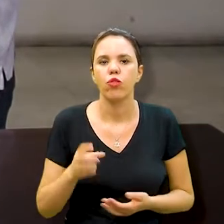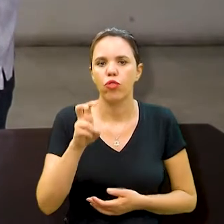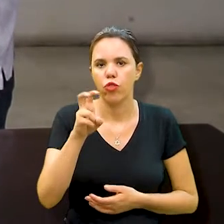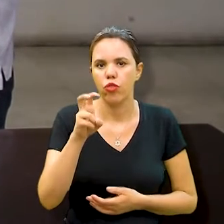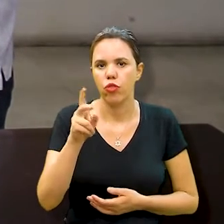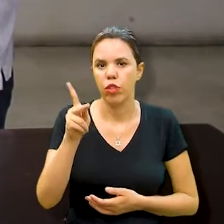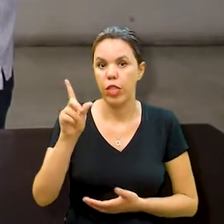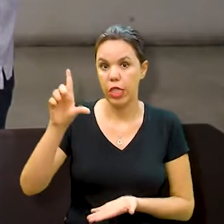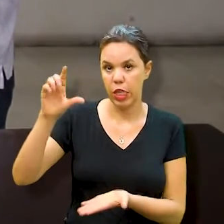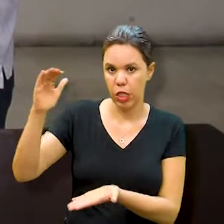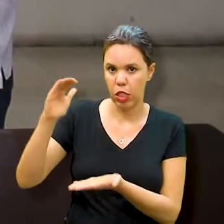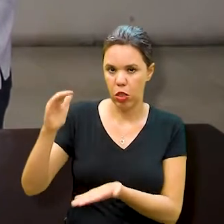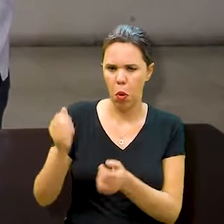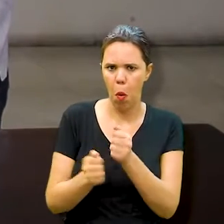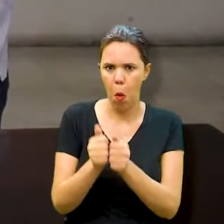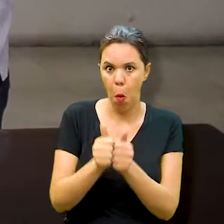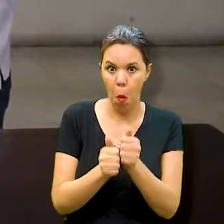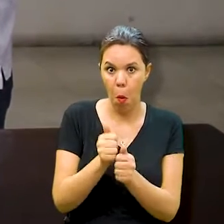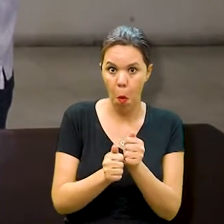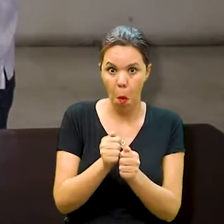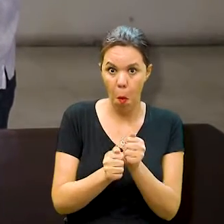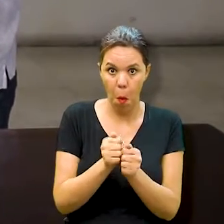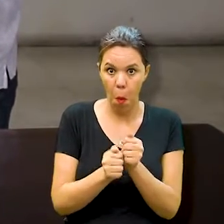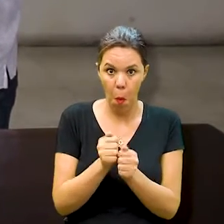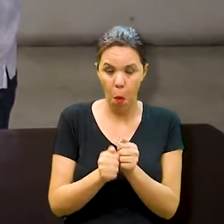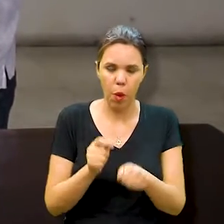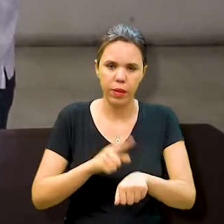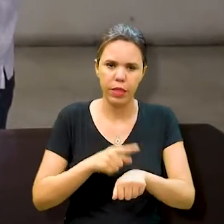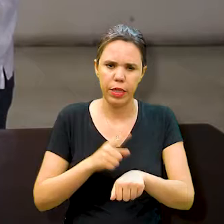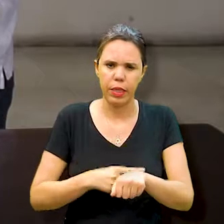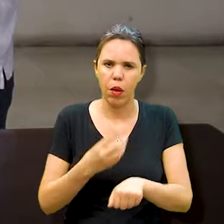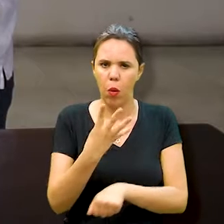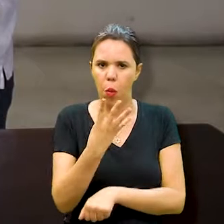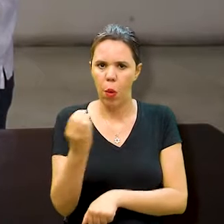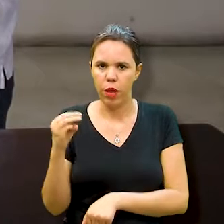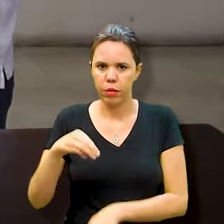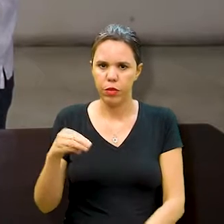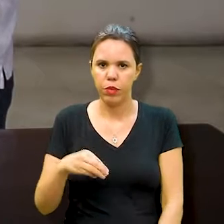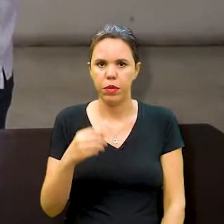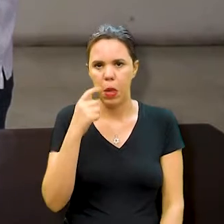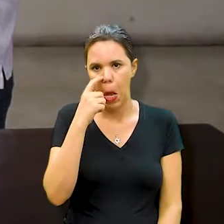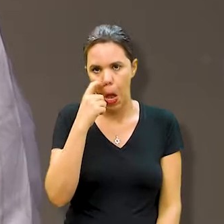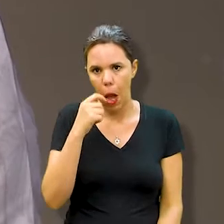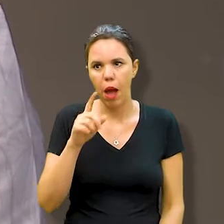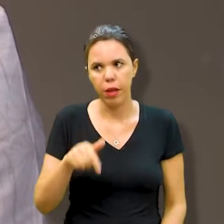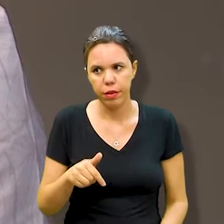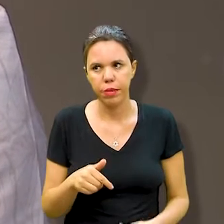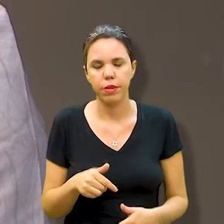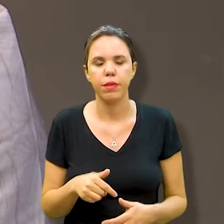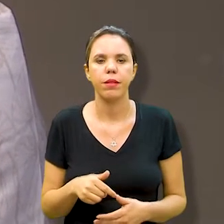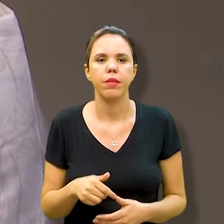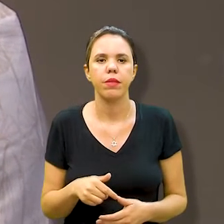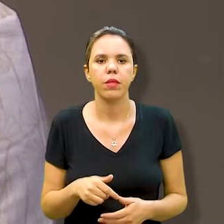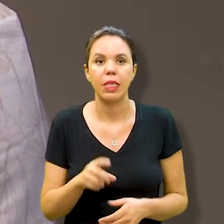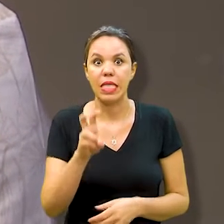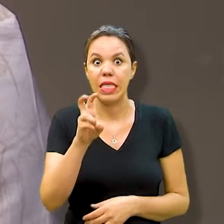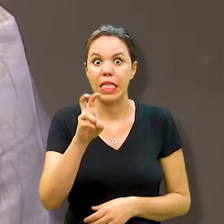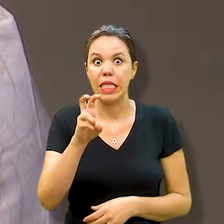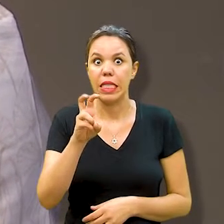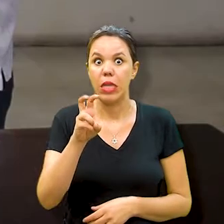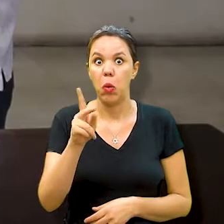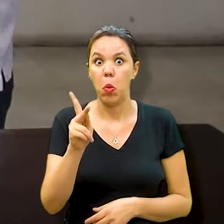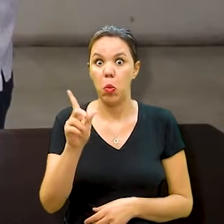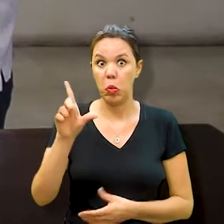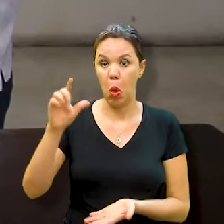em média a cozinha 5 kg de arroz que o tempo de cozimento ele Leva no fogo de 40 minutos 40 minutos para